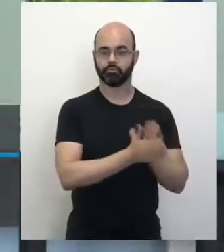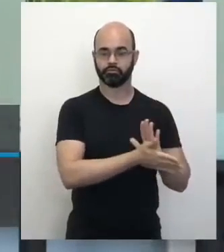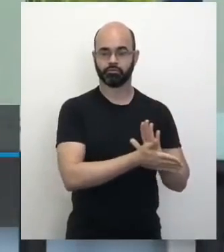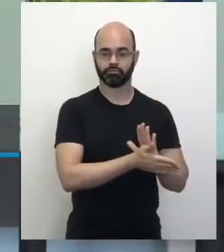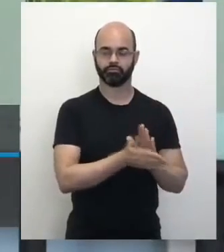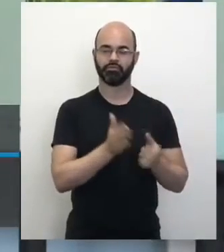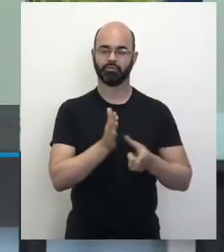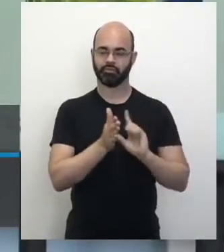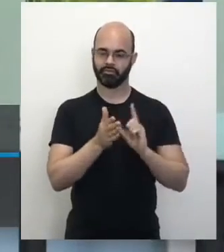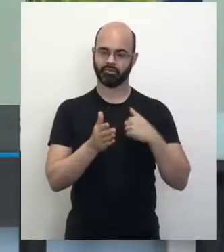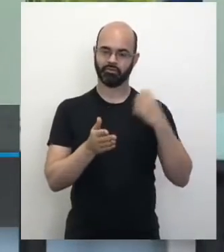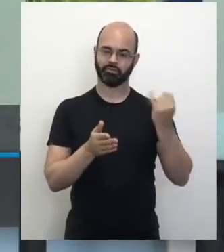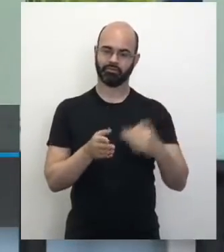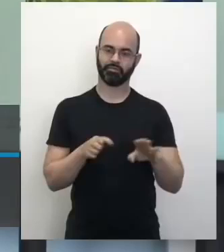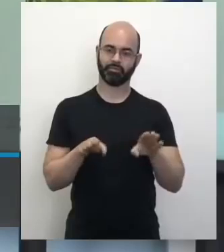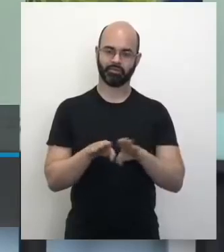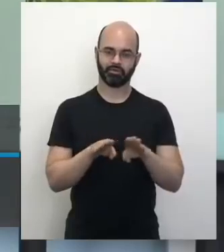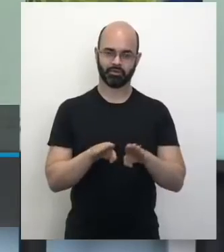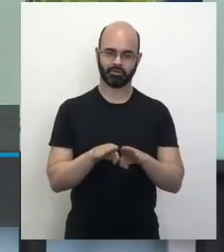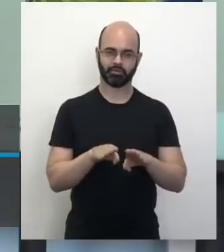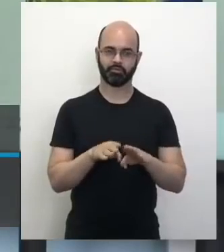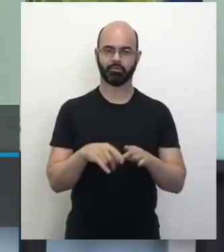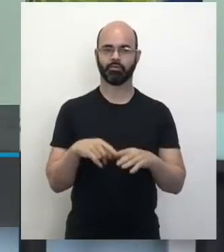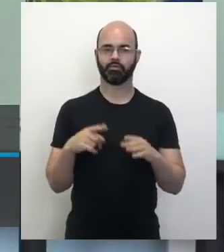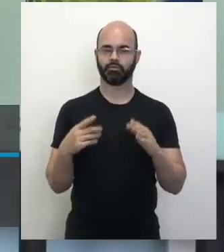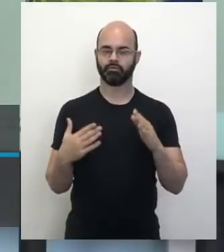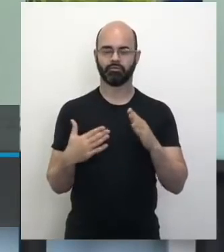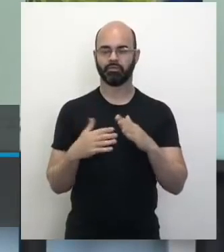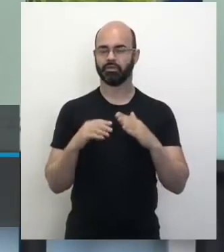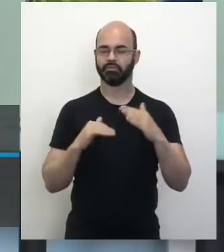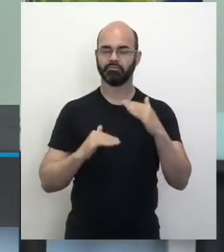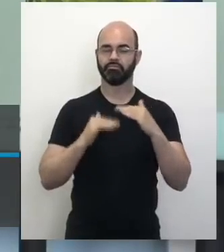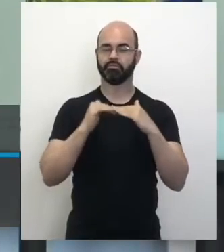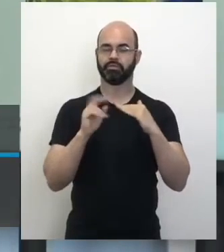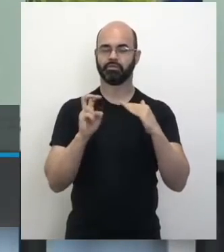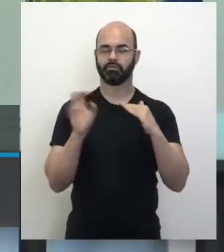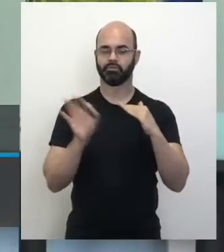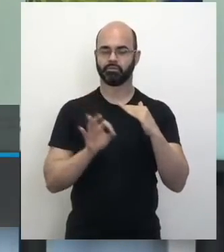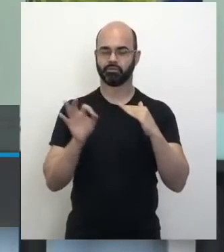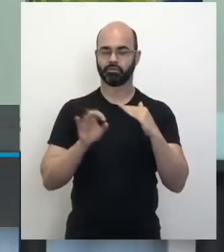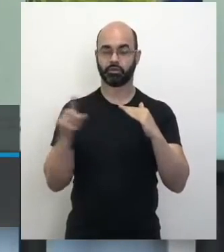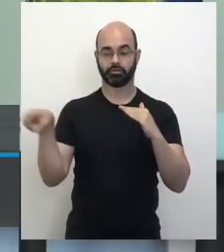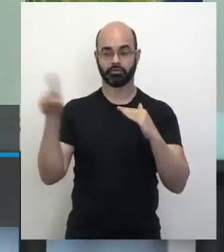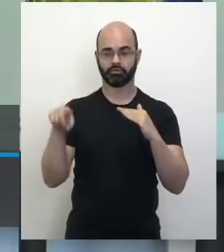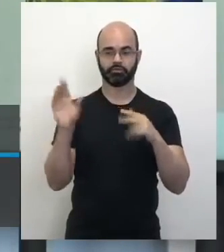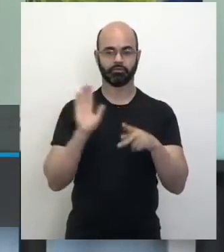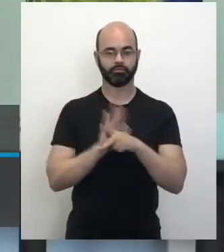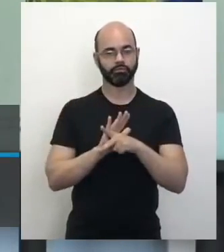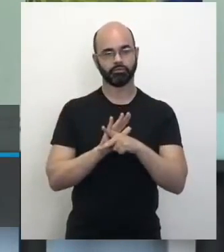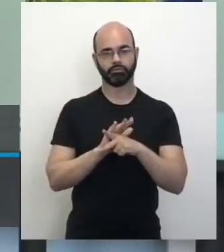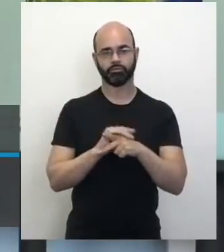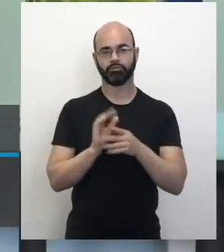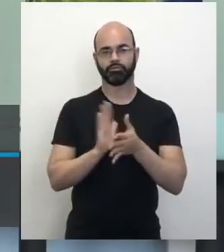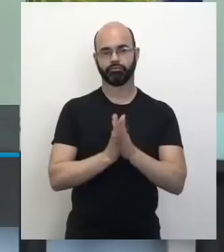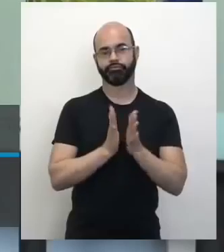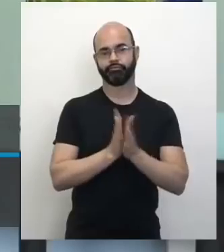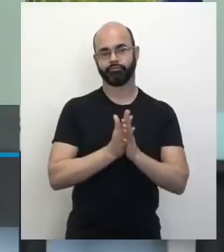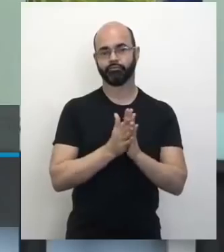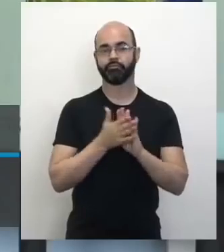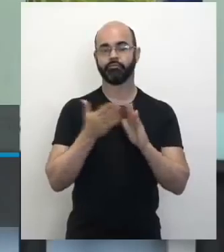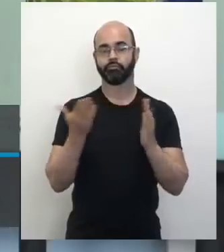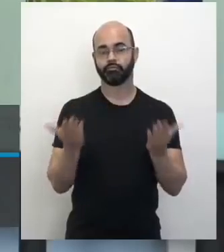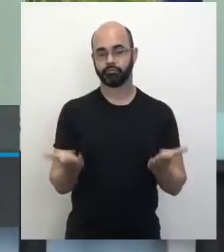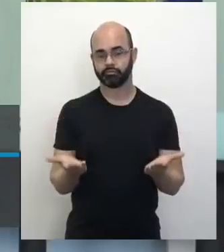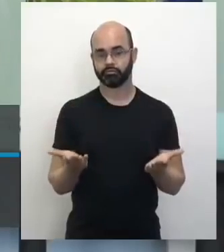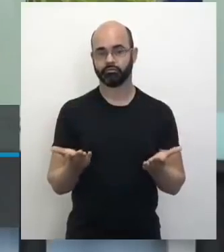As anteriores também não ultrapassam a 5% do território deles, né, sendo desmatado. Então, a